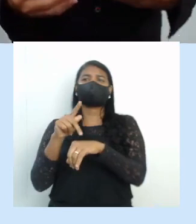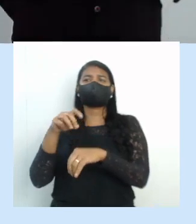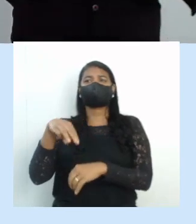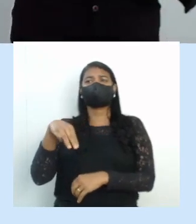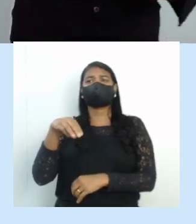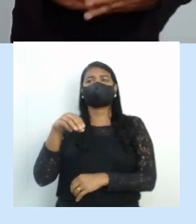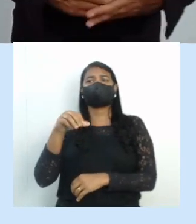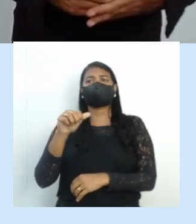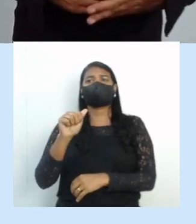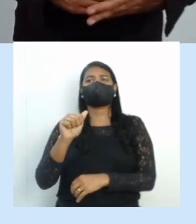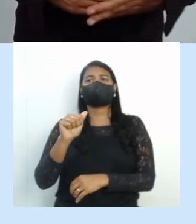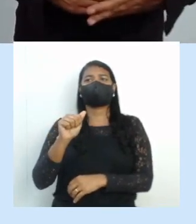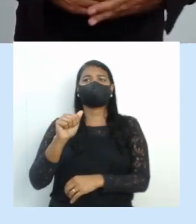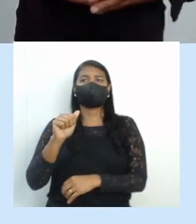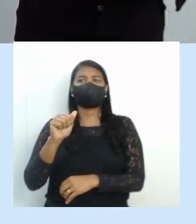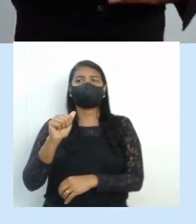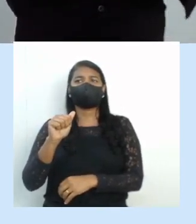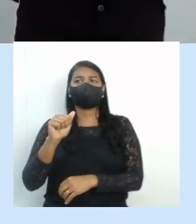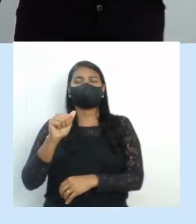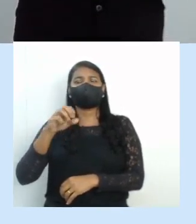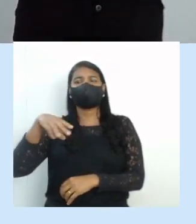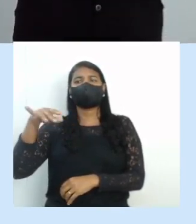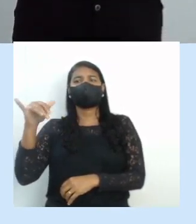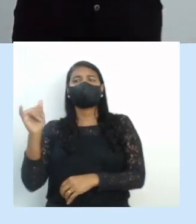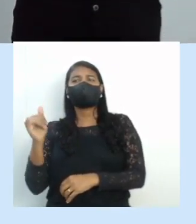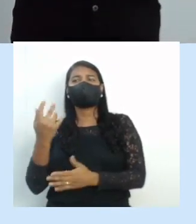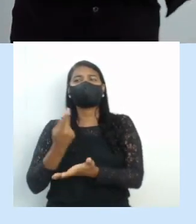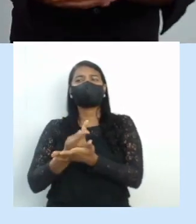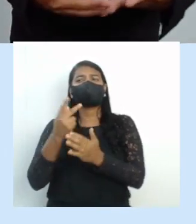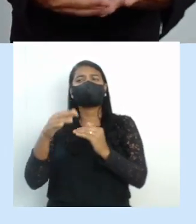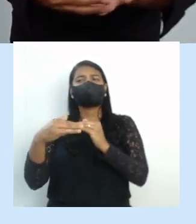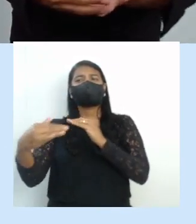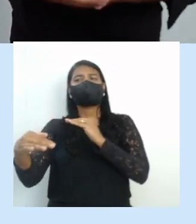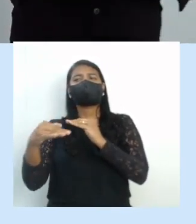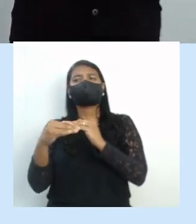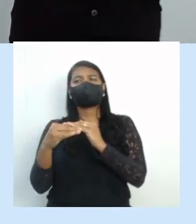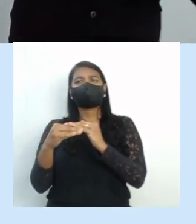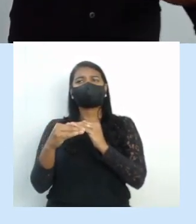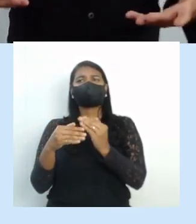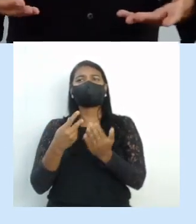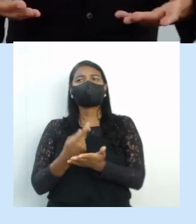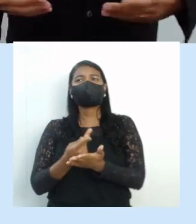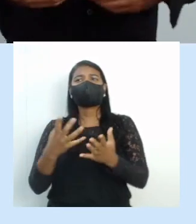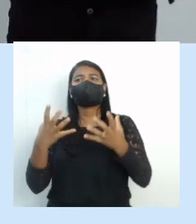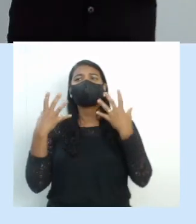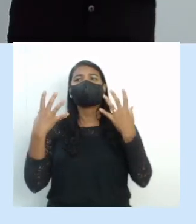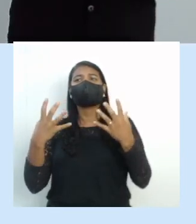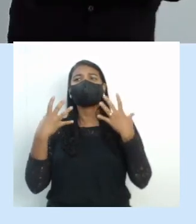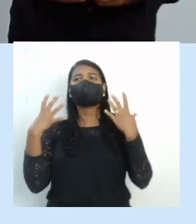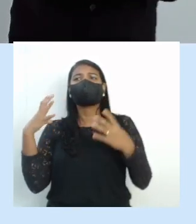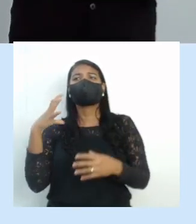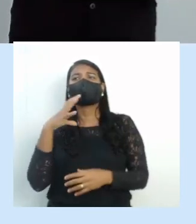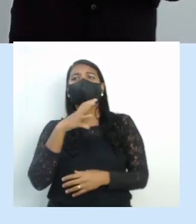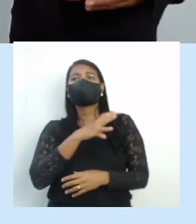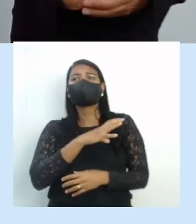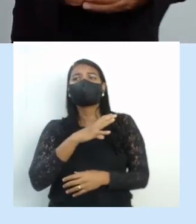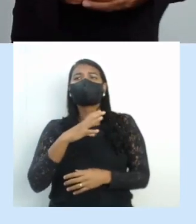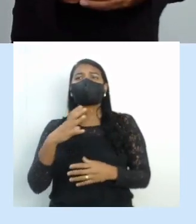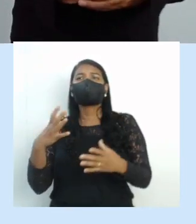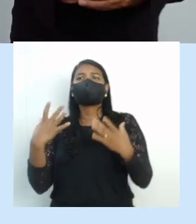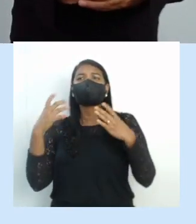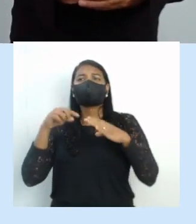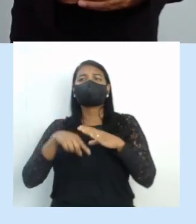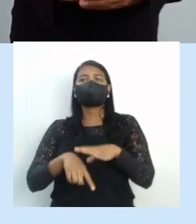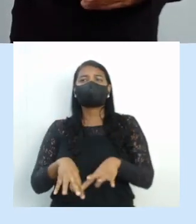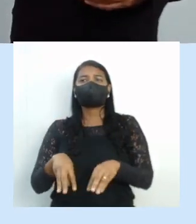magmáticas e sedimentares, isso quando submetidas ao calor e à pressão do interior